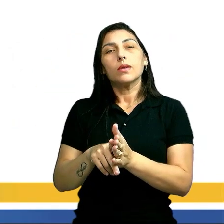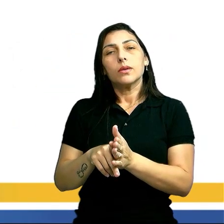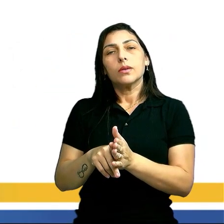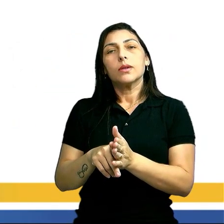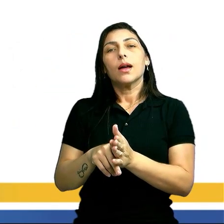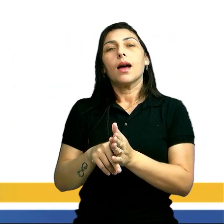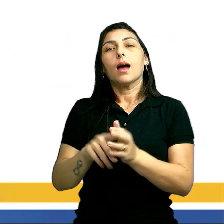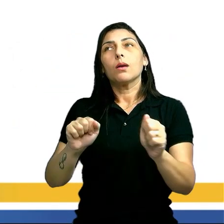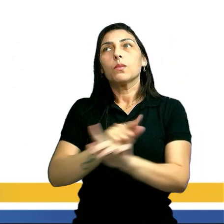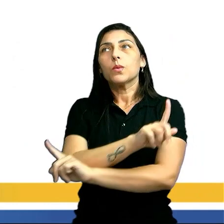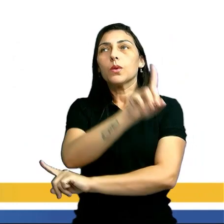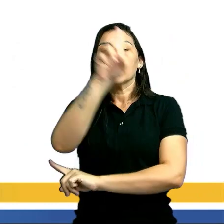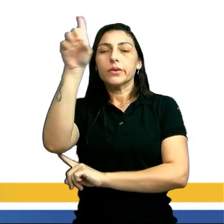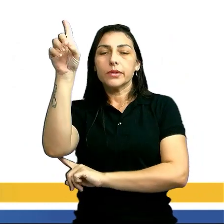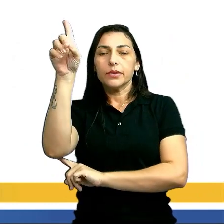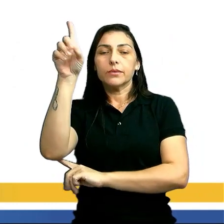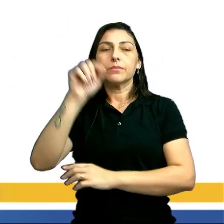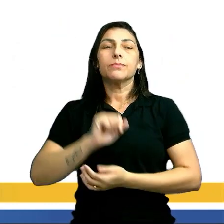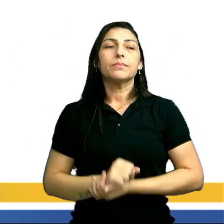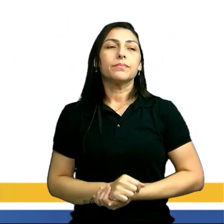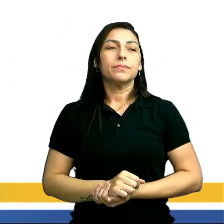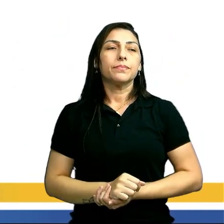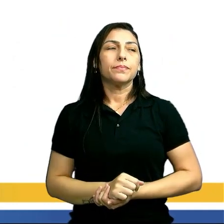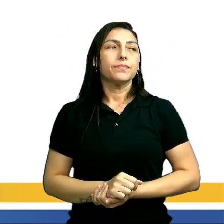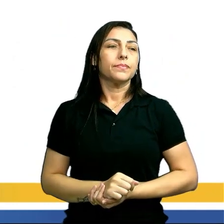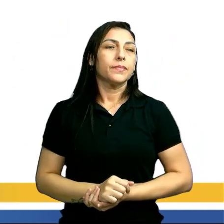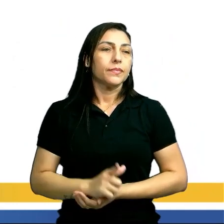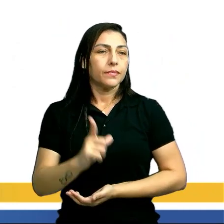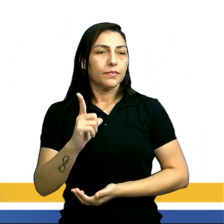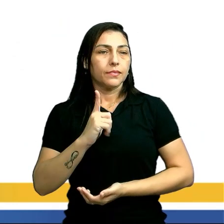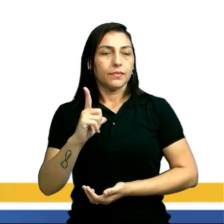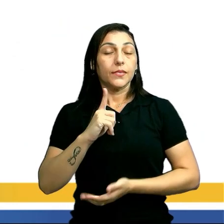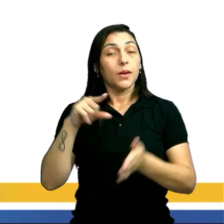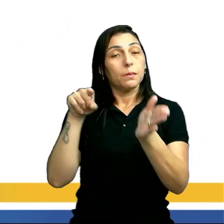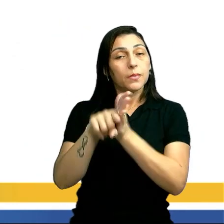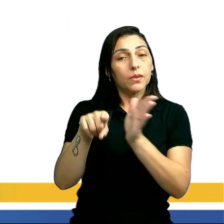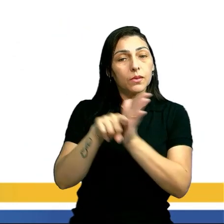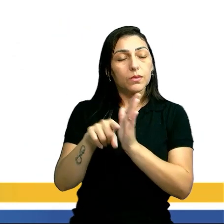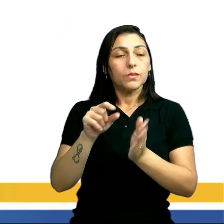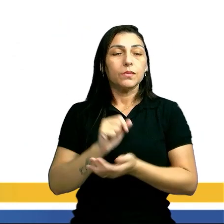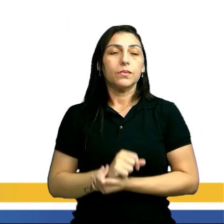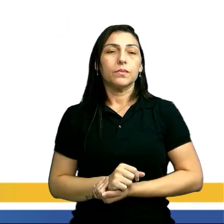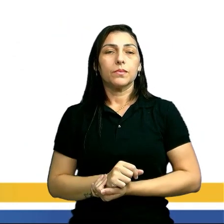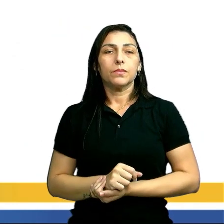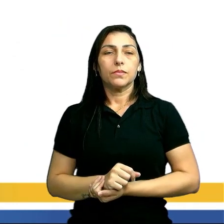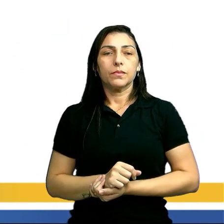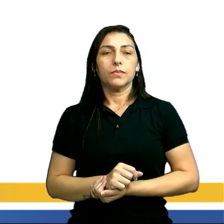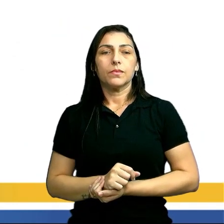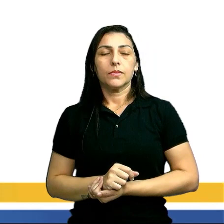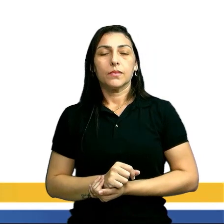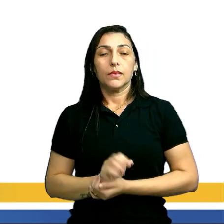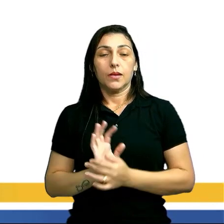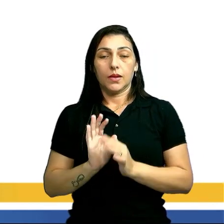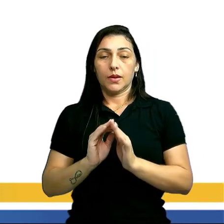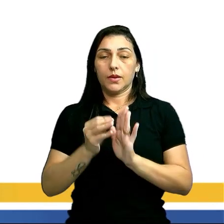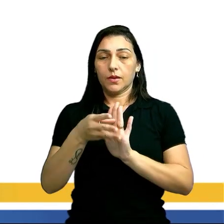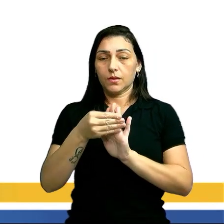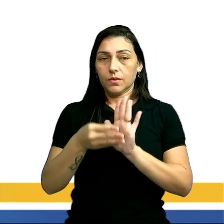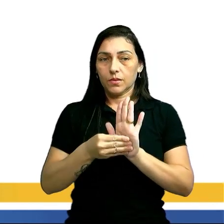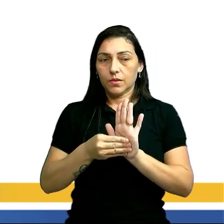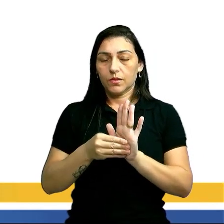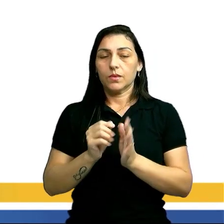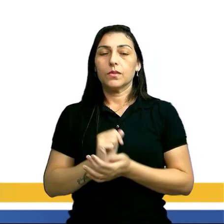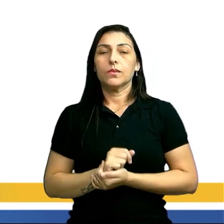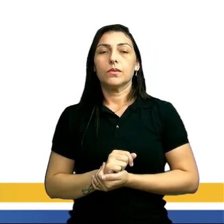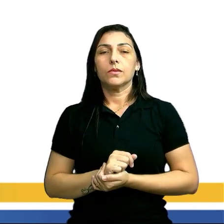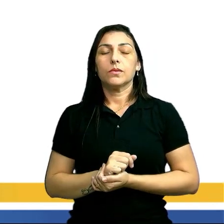a glória divina. Bom, então nós temos uma questão aí pertinente a esse conteúdo, e ela está